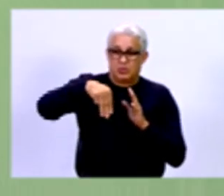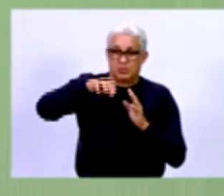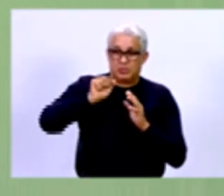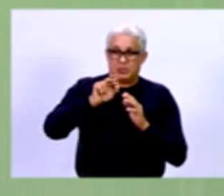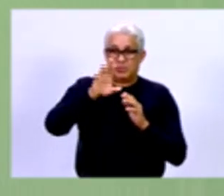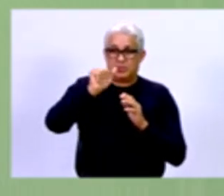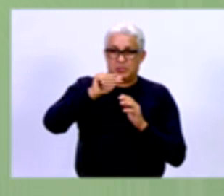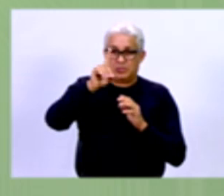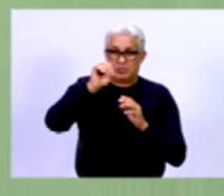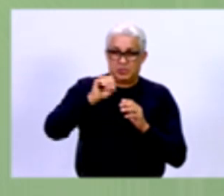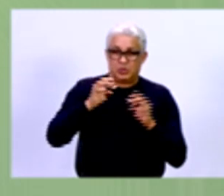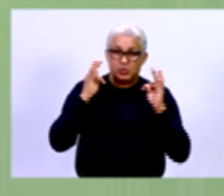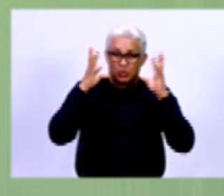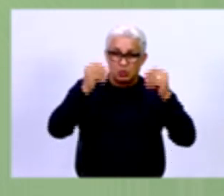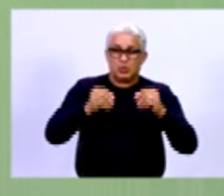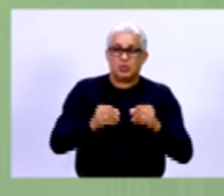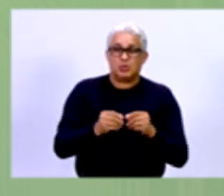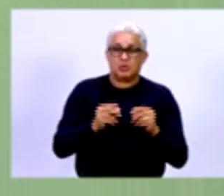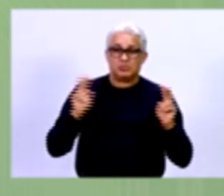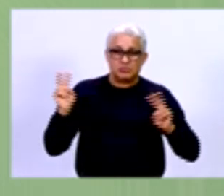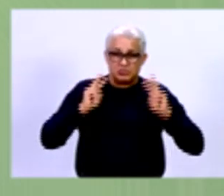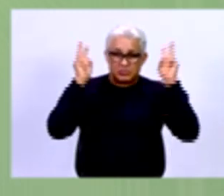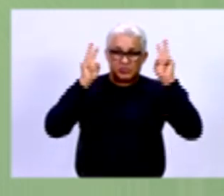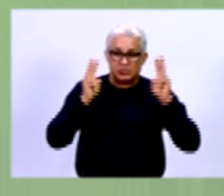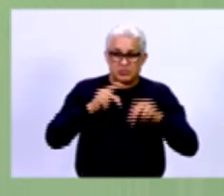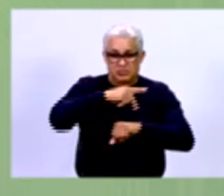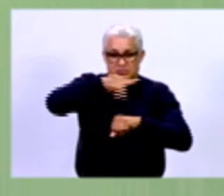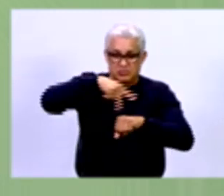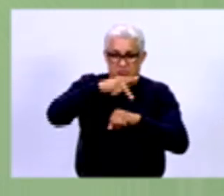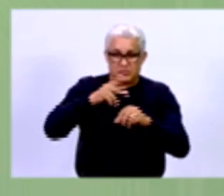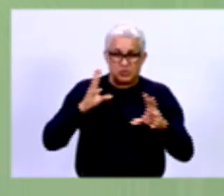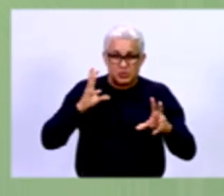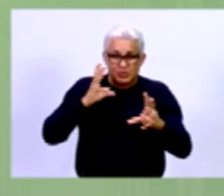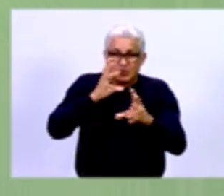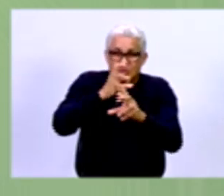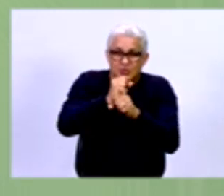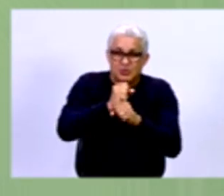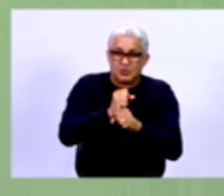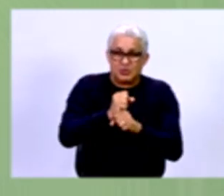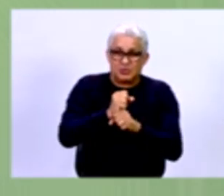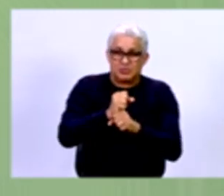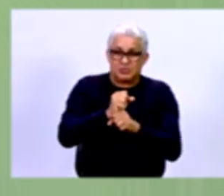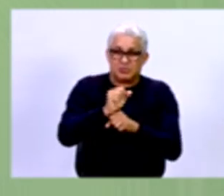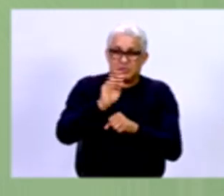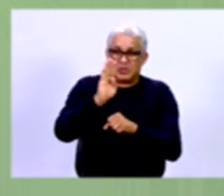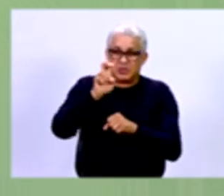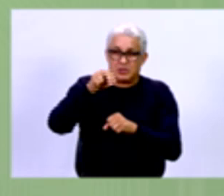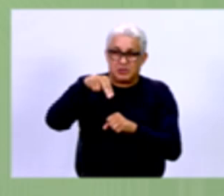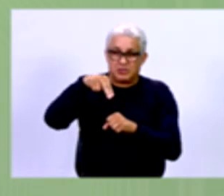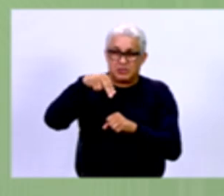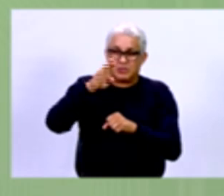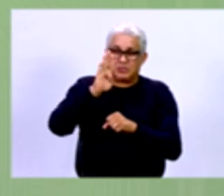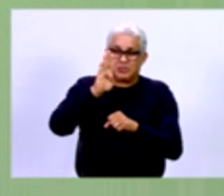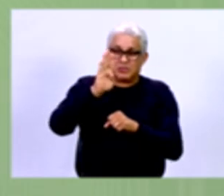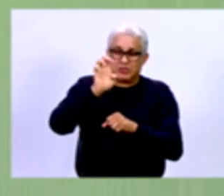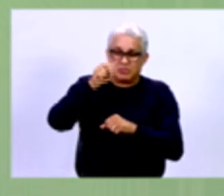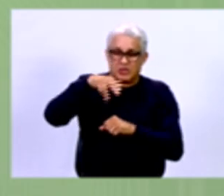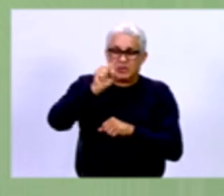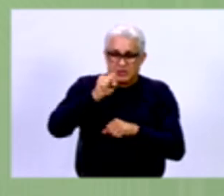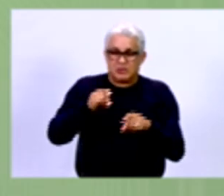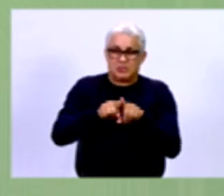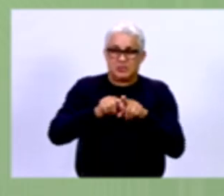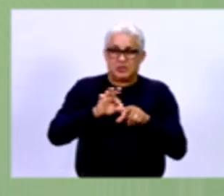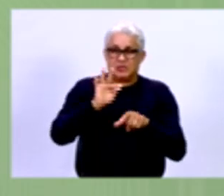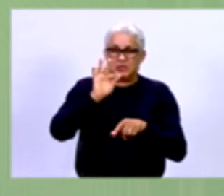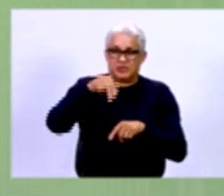serviços finais produzidos pelo país num certo período de tempo pelos residentes